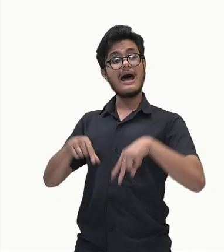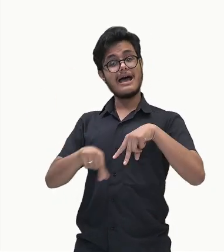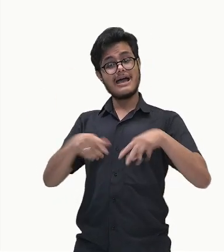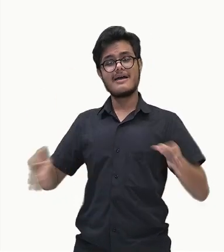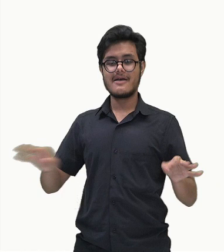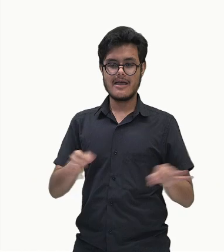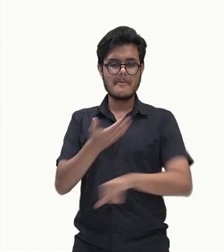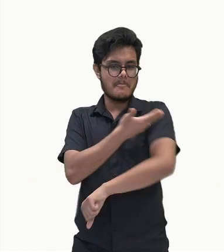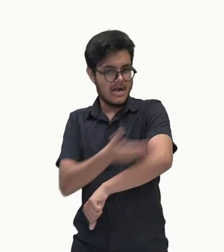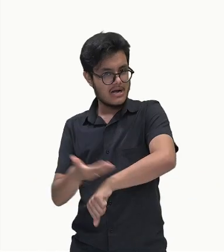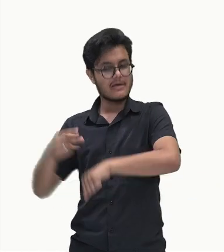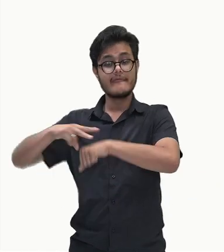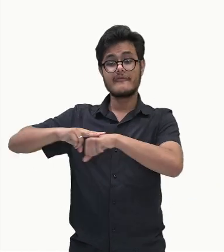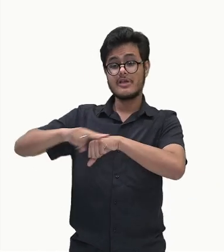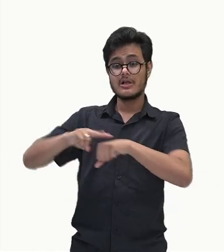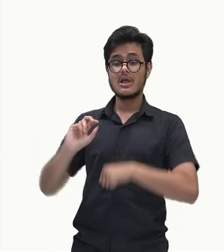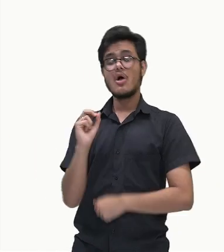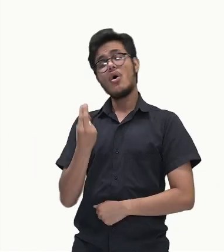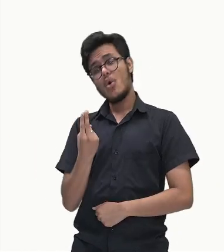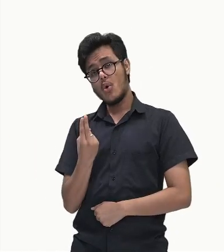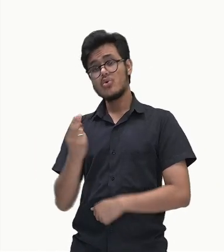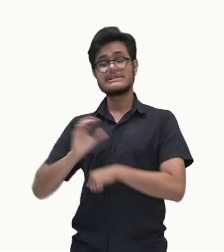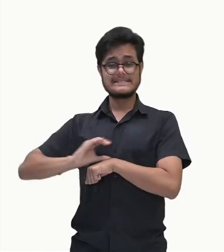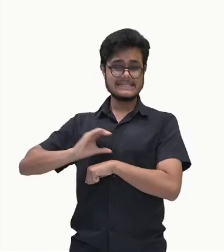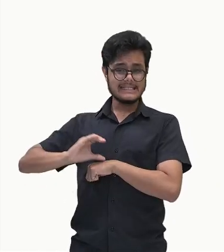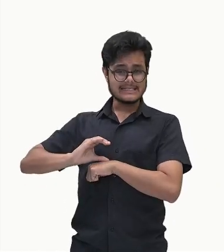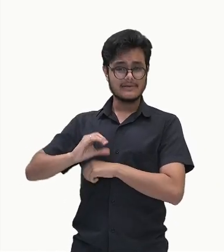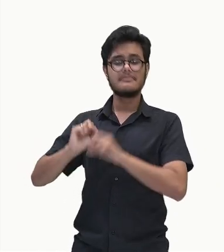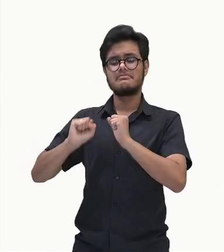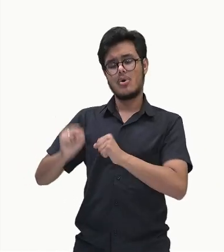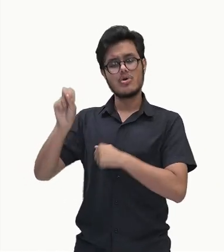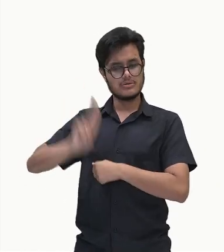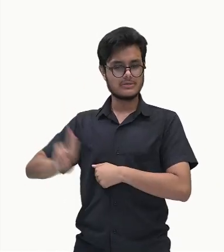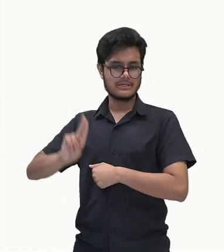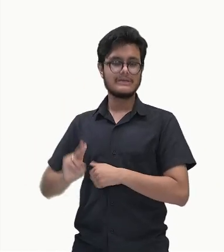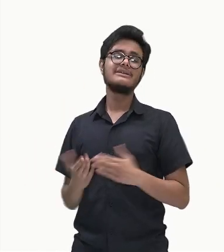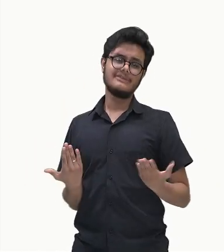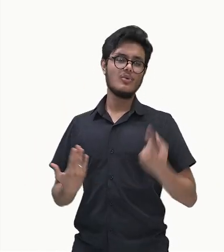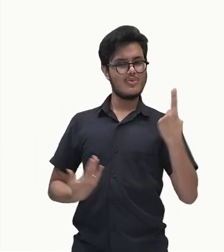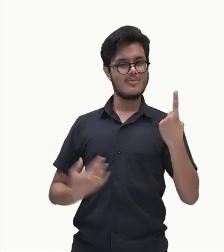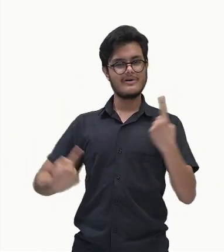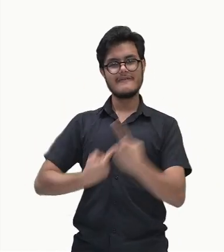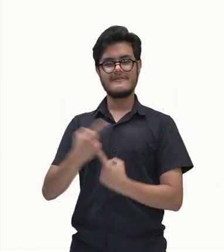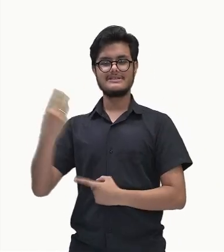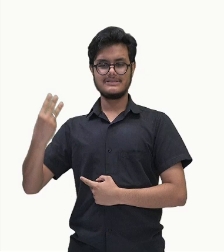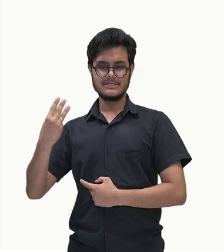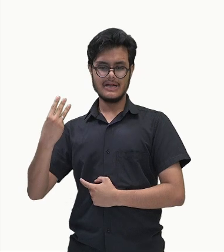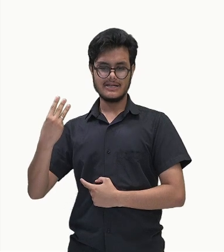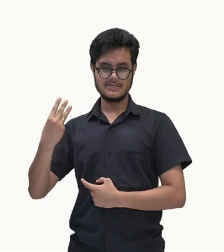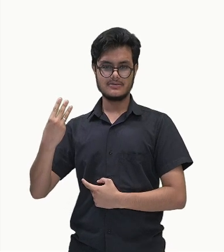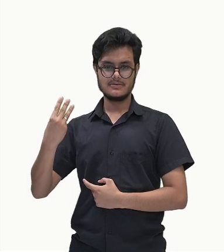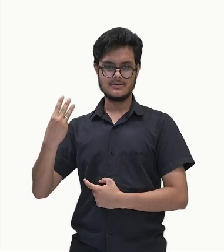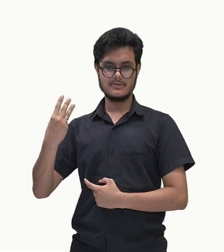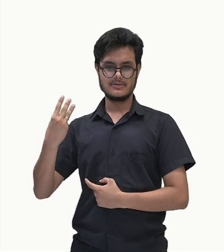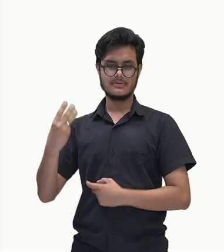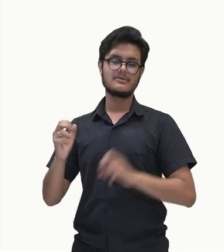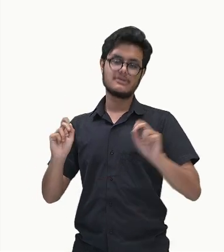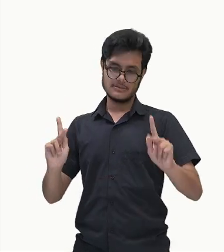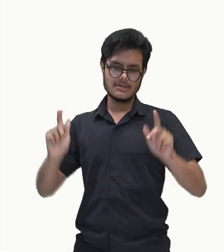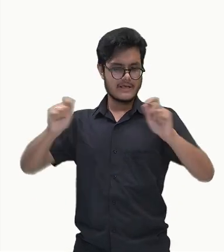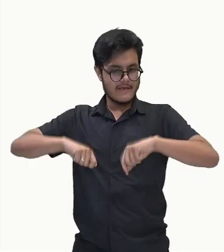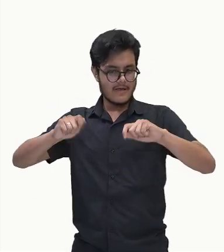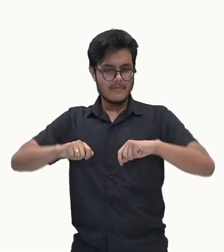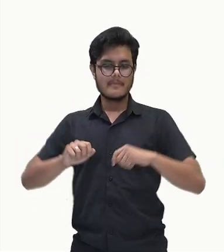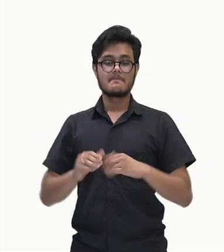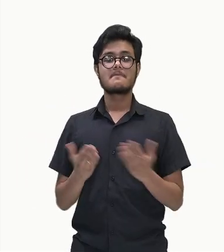saia Violeta ou a saia cinza ou seja novamente a gente tem uma opção de blusa e três opções de